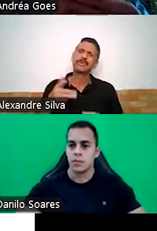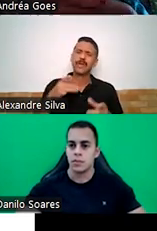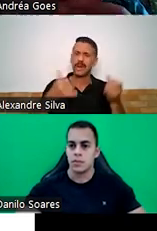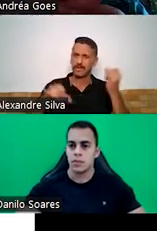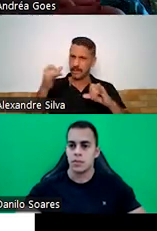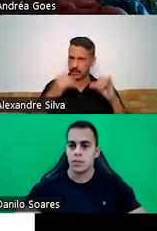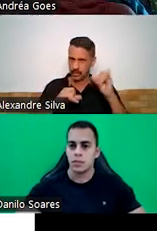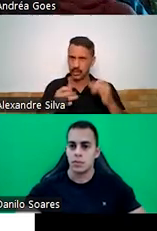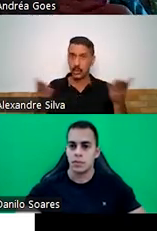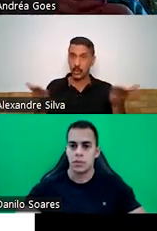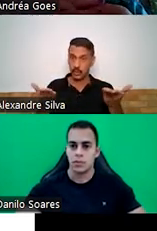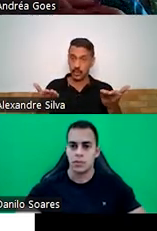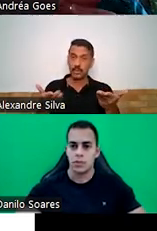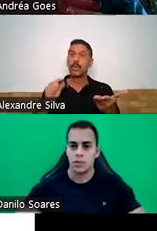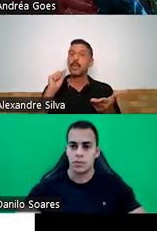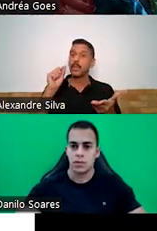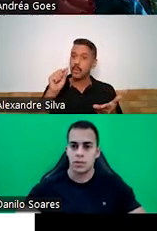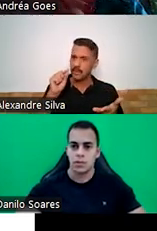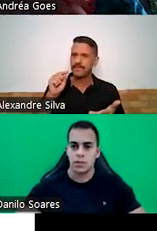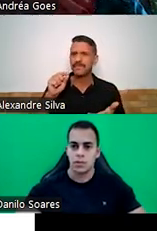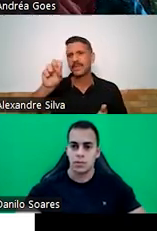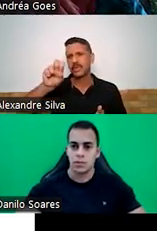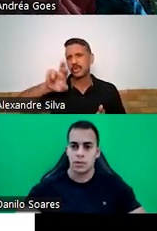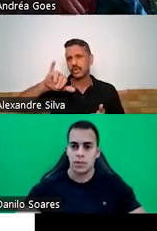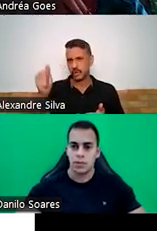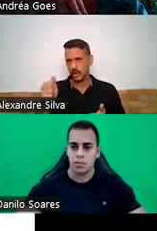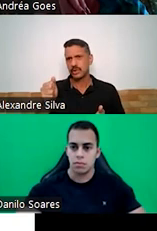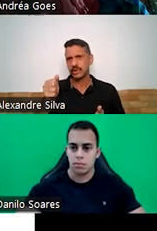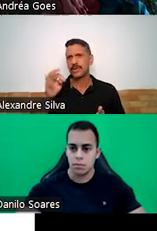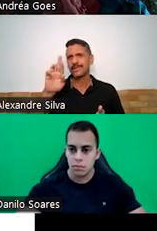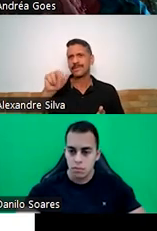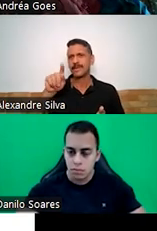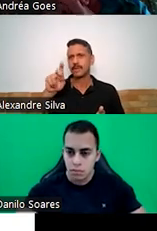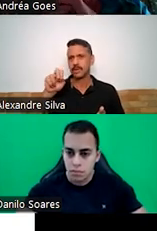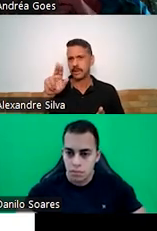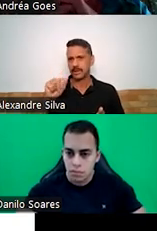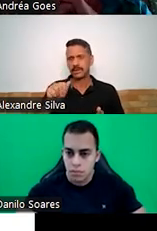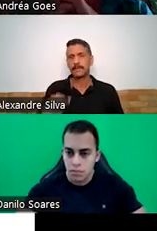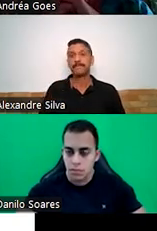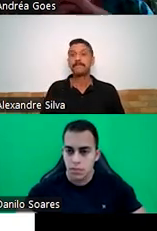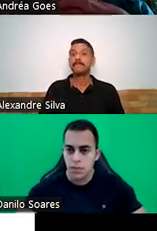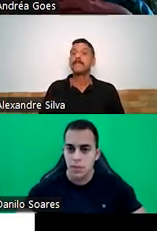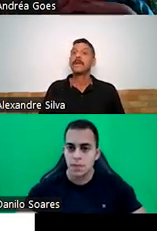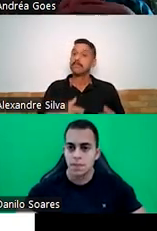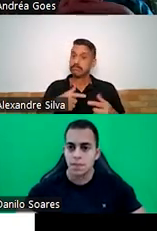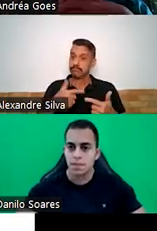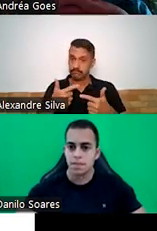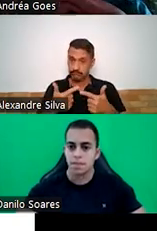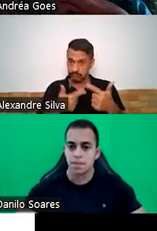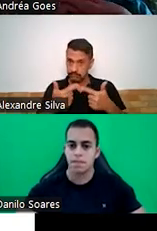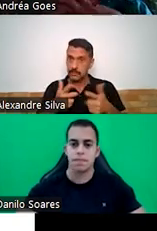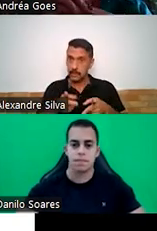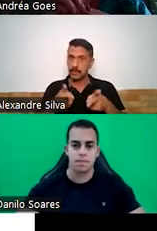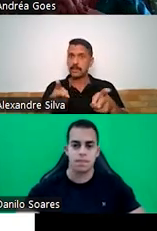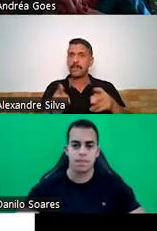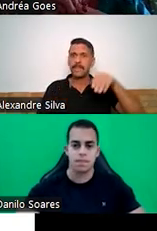hoje, os efeitos da soja transgênica no Brasil. Então, um trabalho também em andamento. Embora Monteiro Lobato